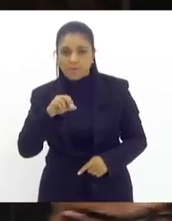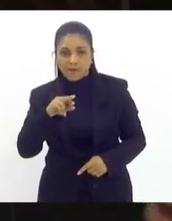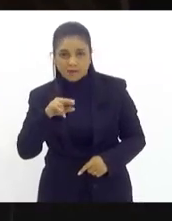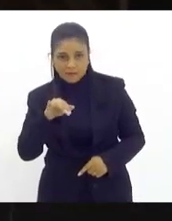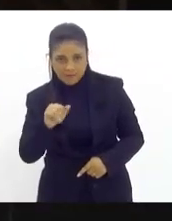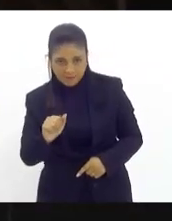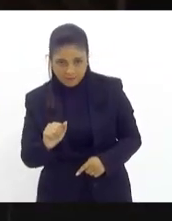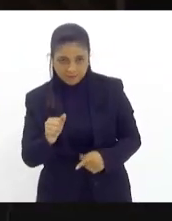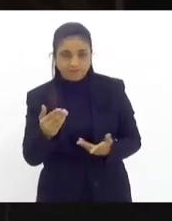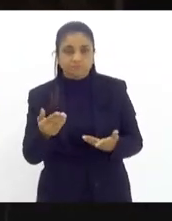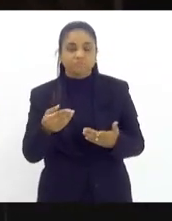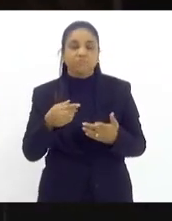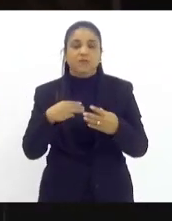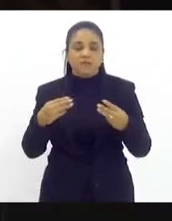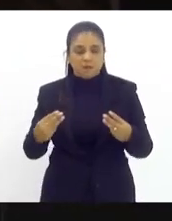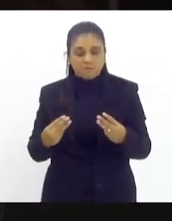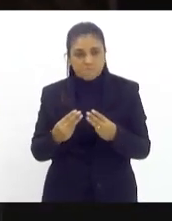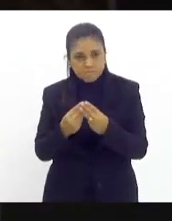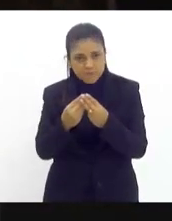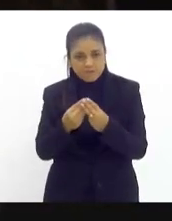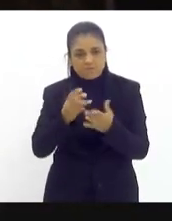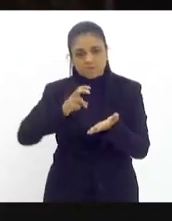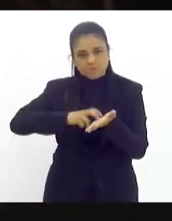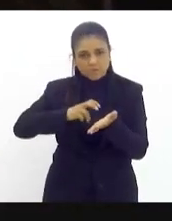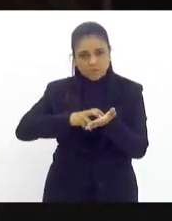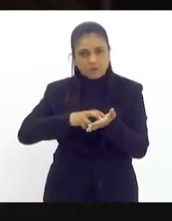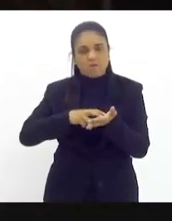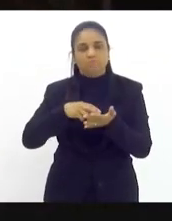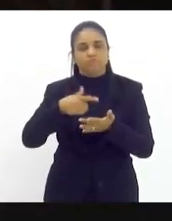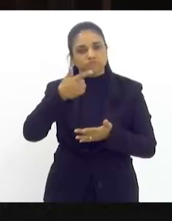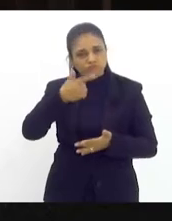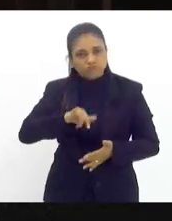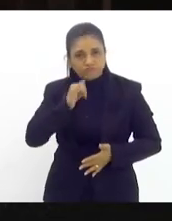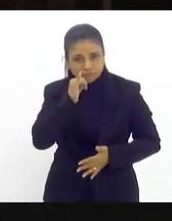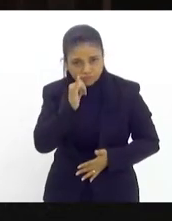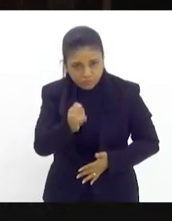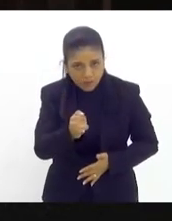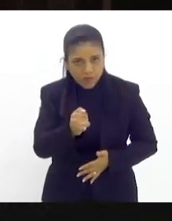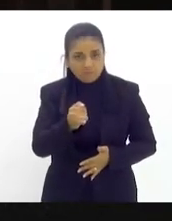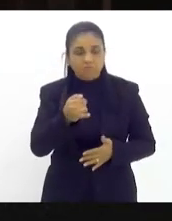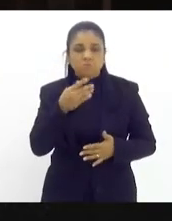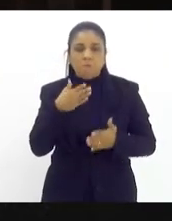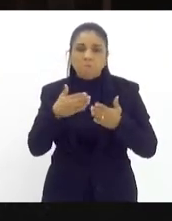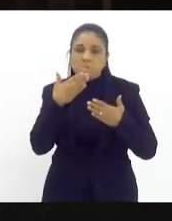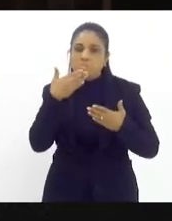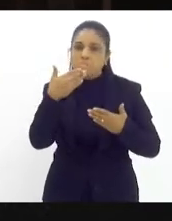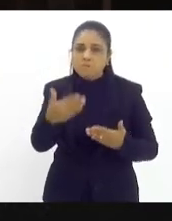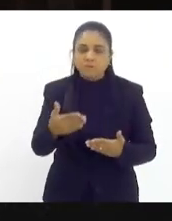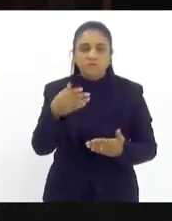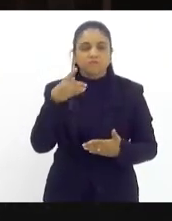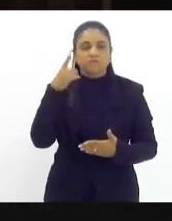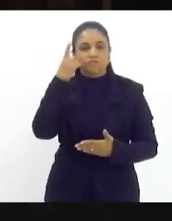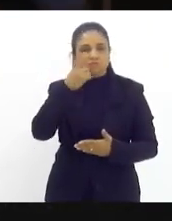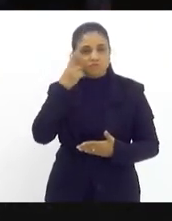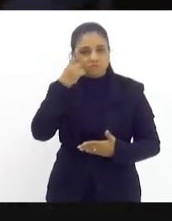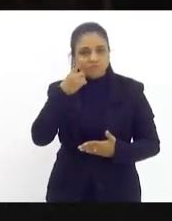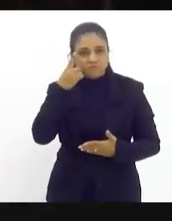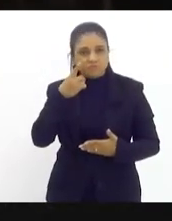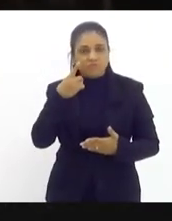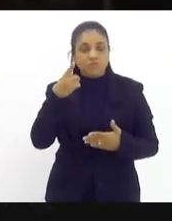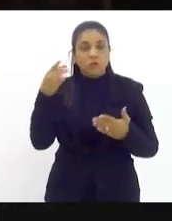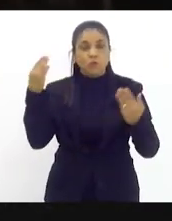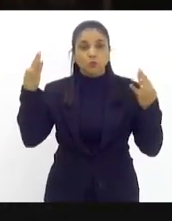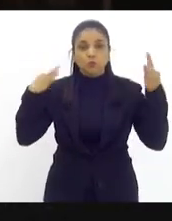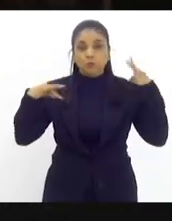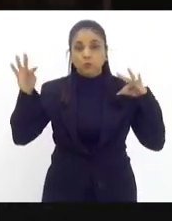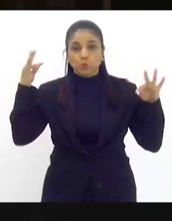e repito Aqui faça uma pelo que os senhores deputados possam nos ajudar no turismo religioso o turismo